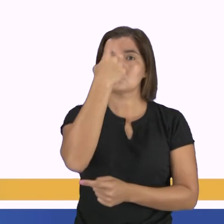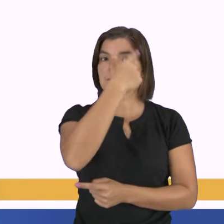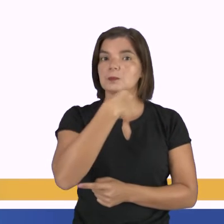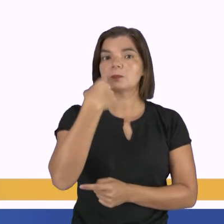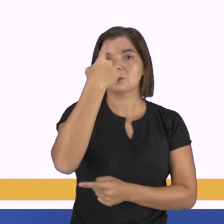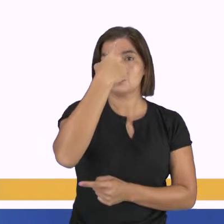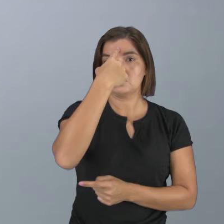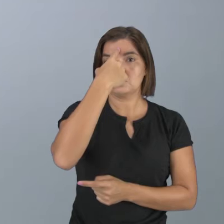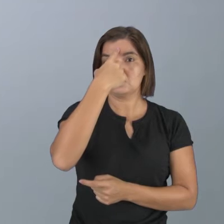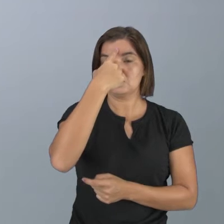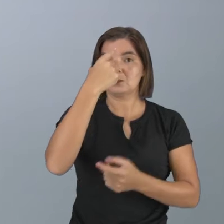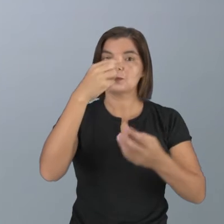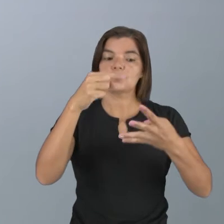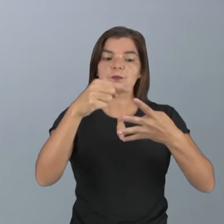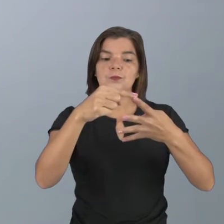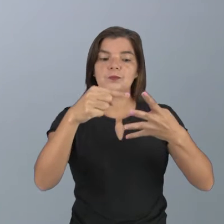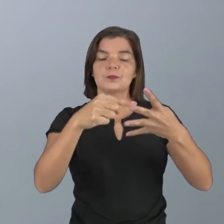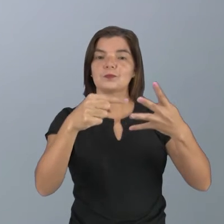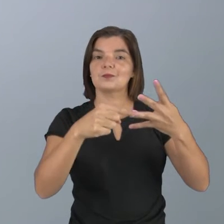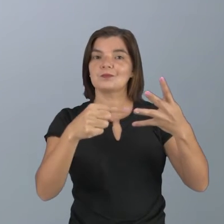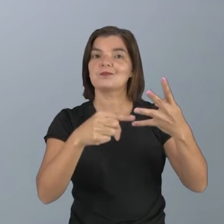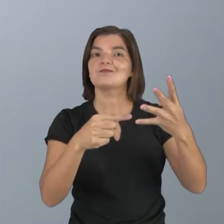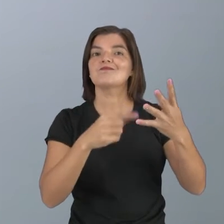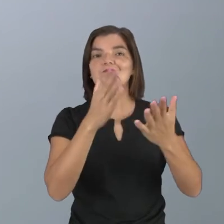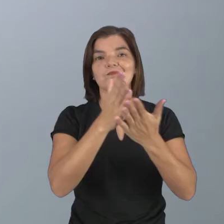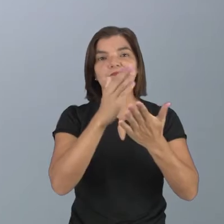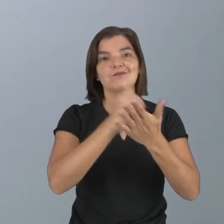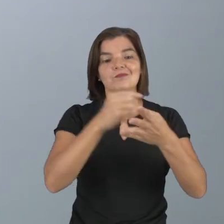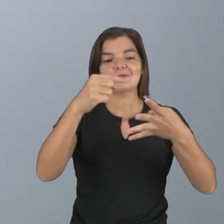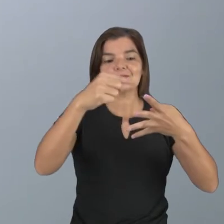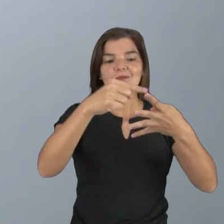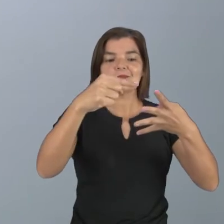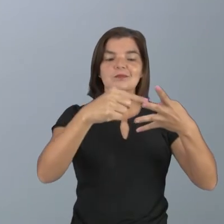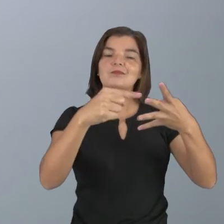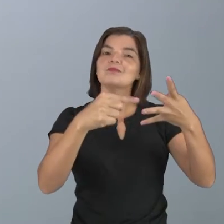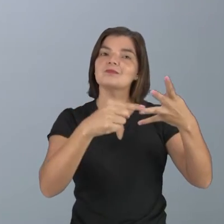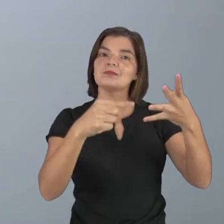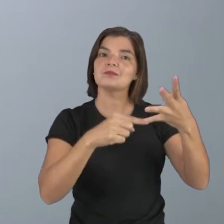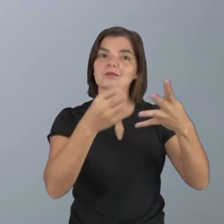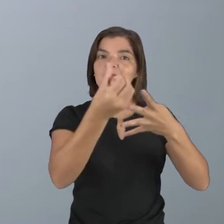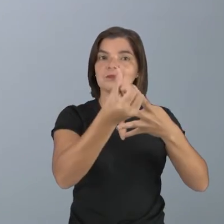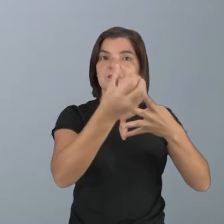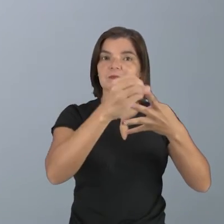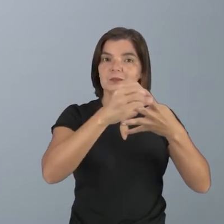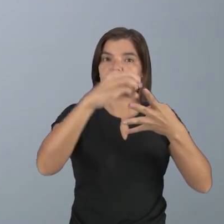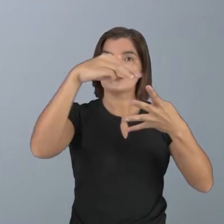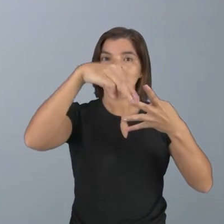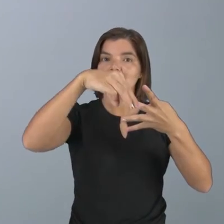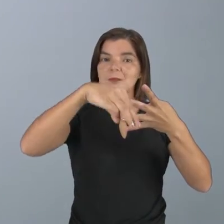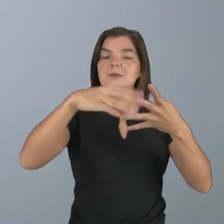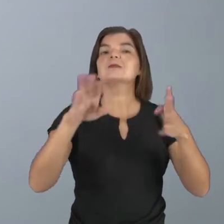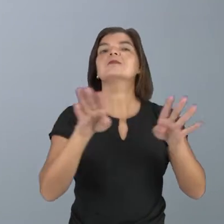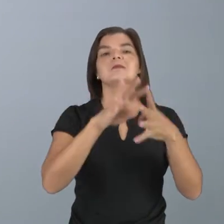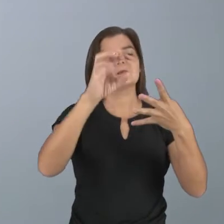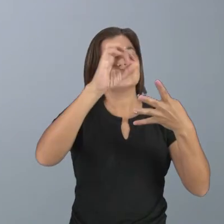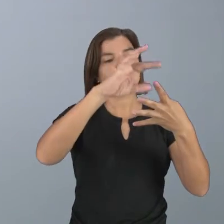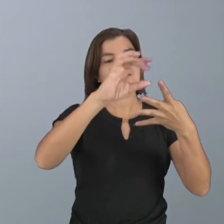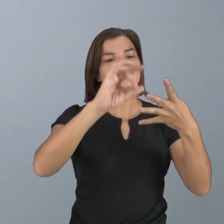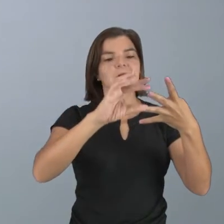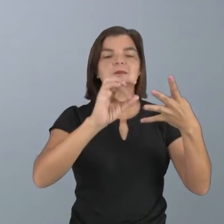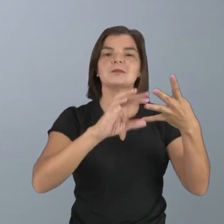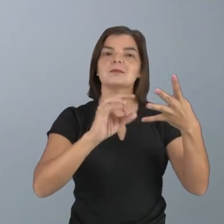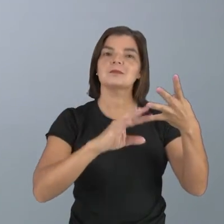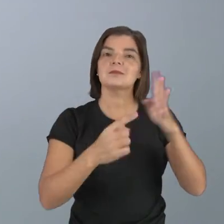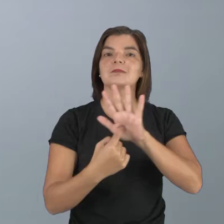ela é dividida em 4 partes. Cada parte dessa, que são os 60 minutos no total, cada parte